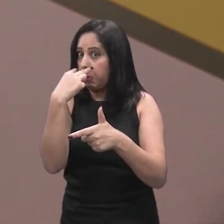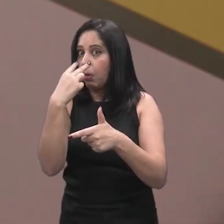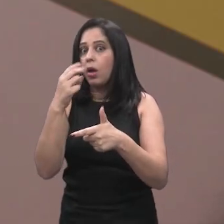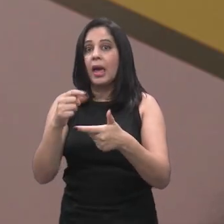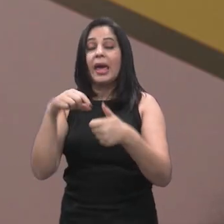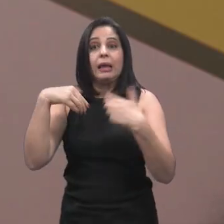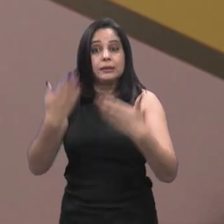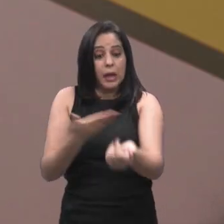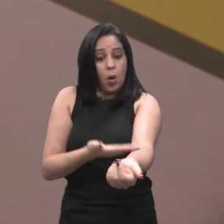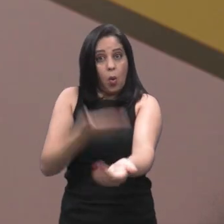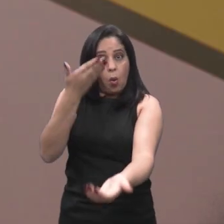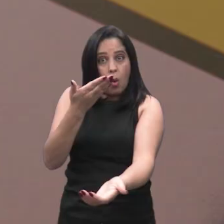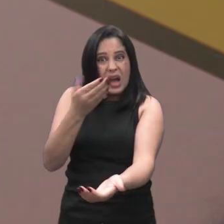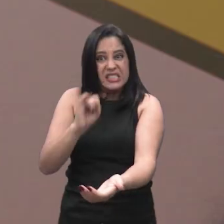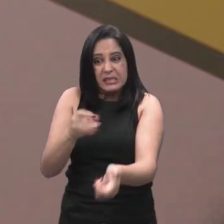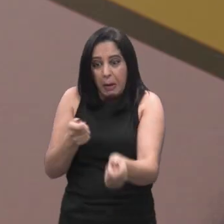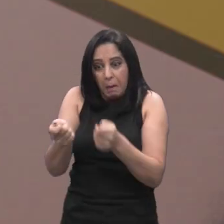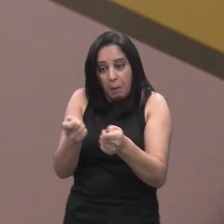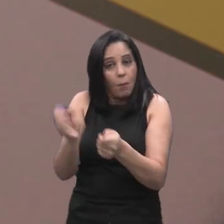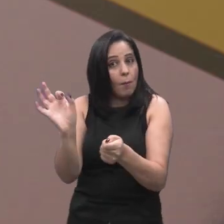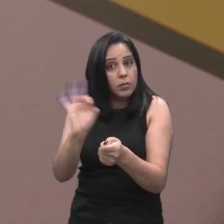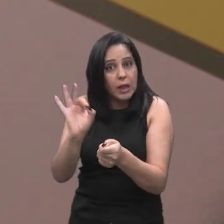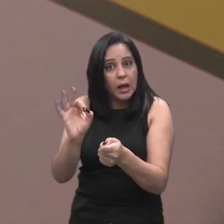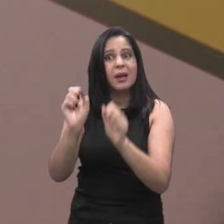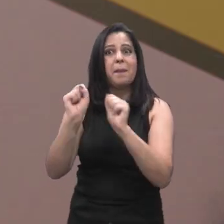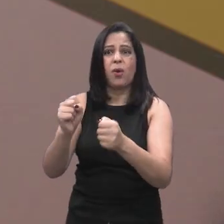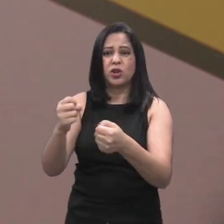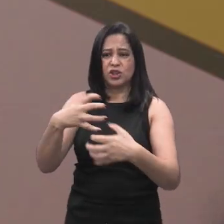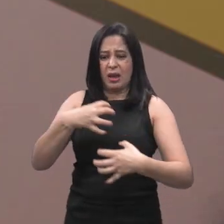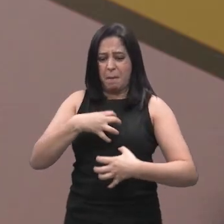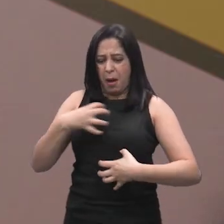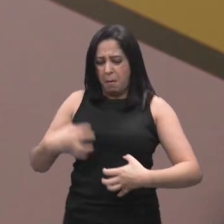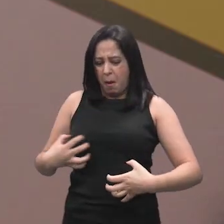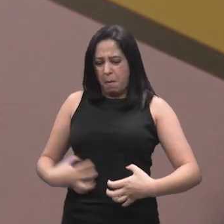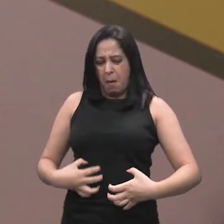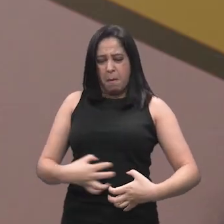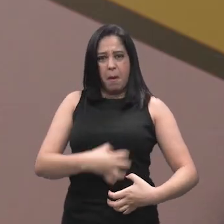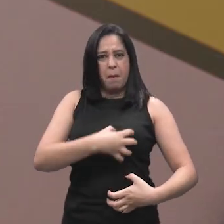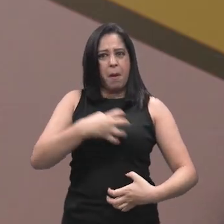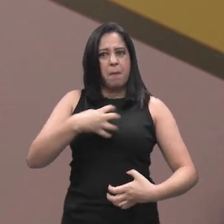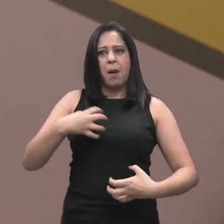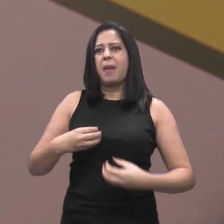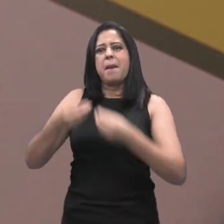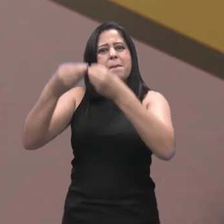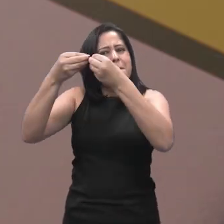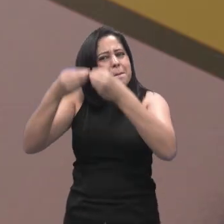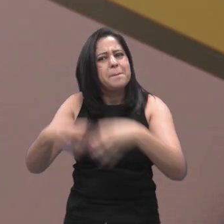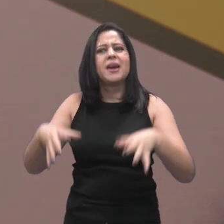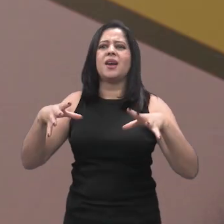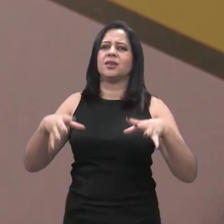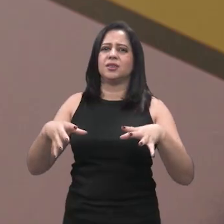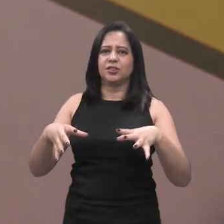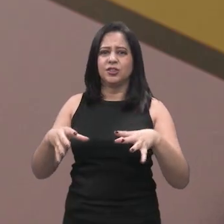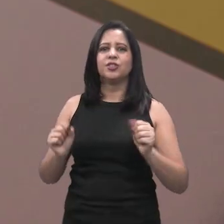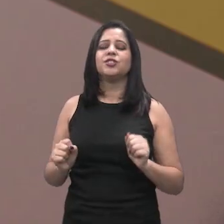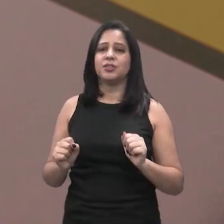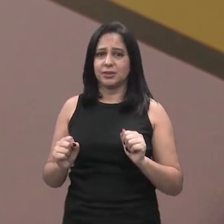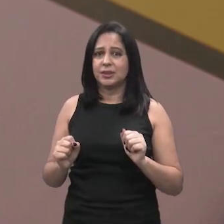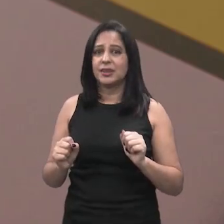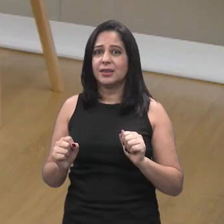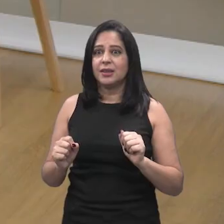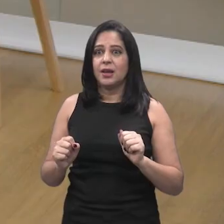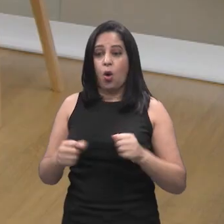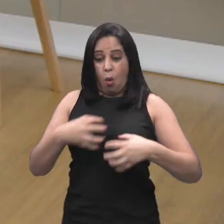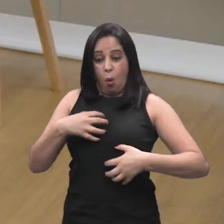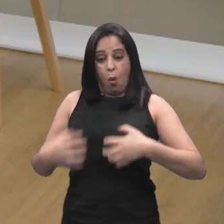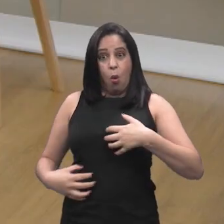ela atinge os órgãos-alvos que a gente fala, que são aqueles órgãos os principais para a nossa sobrevivência. Uhum. E